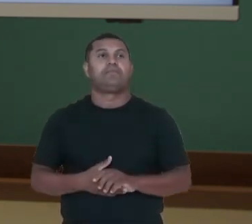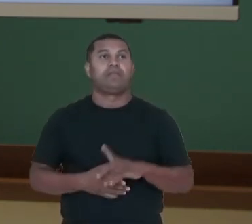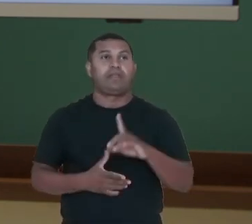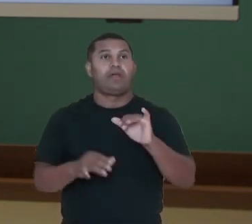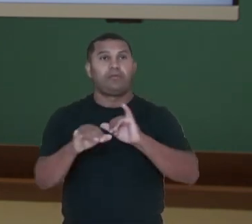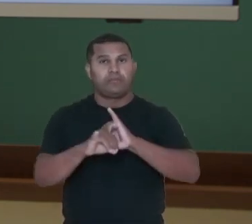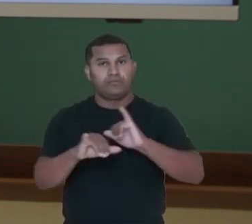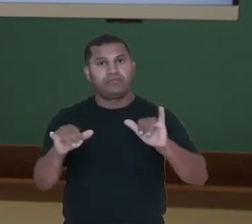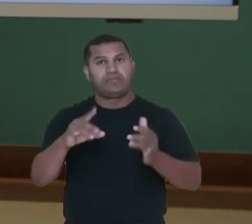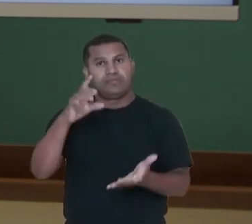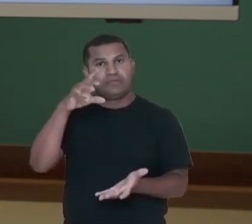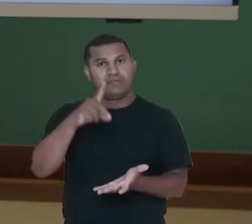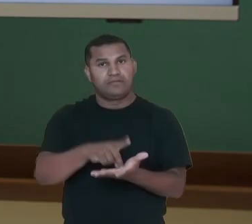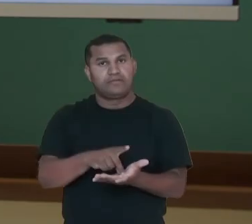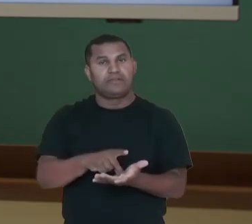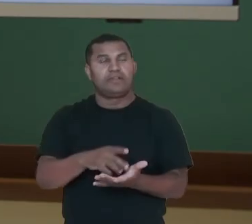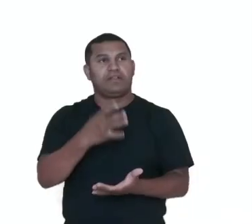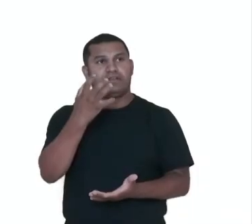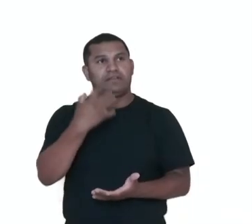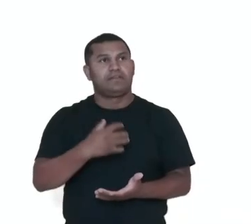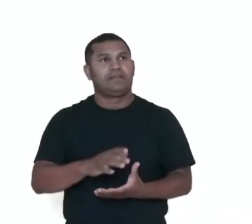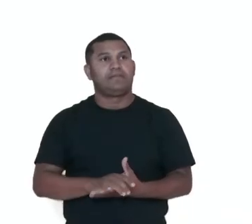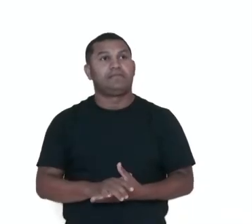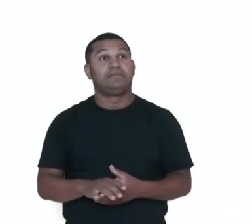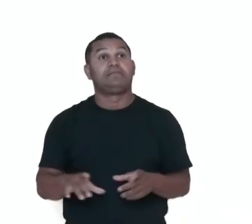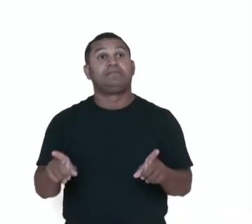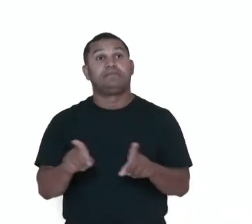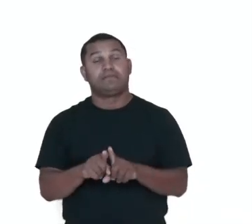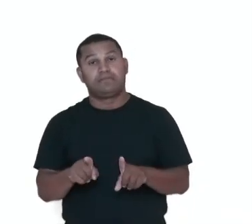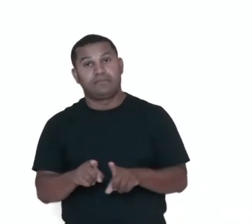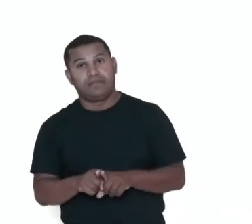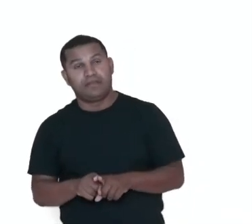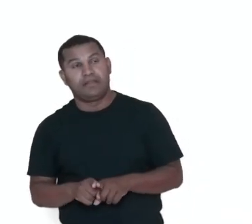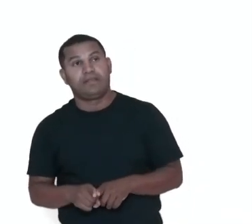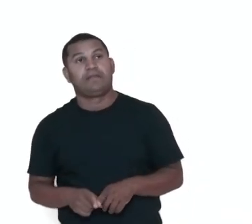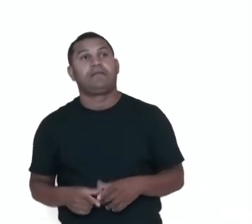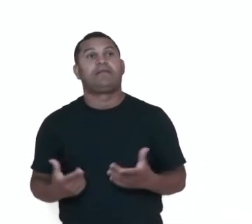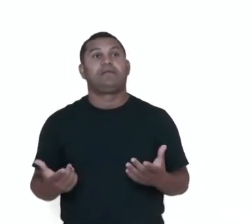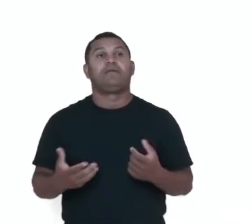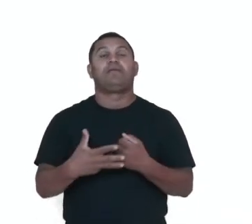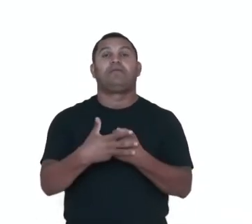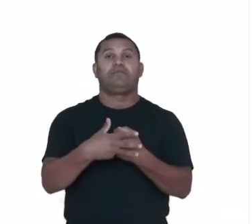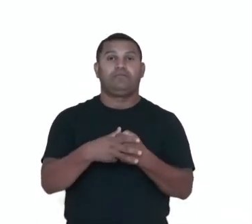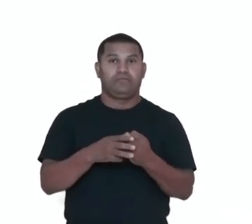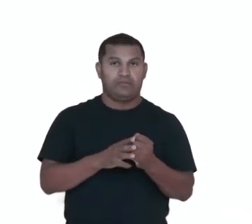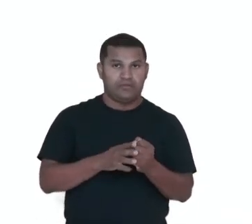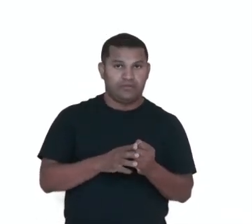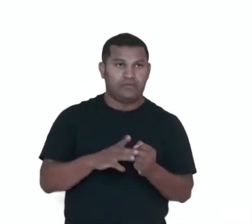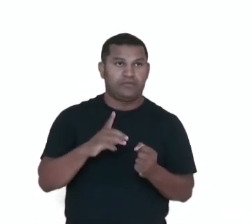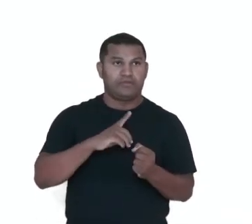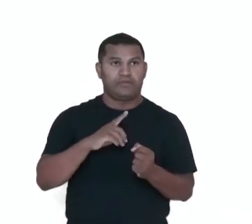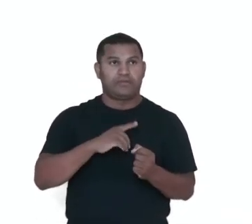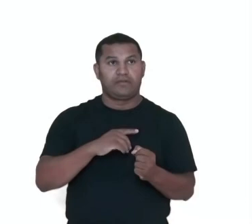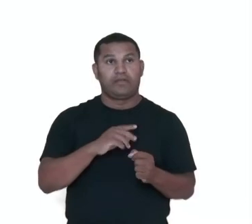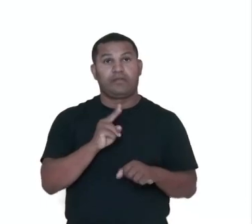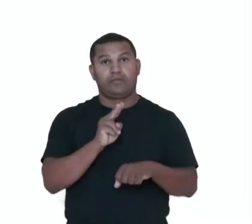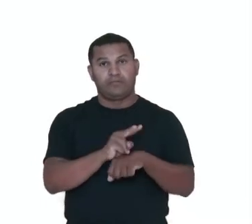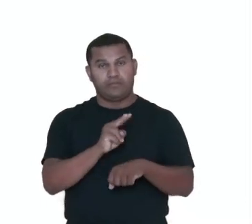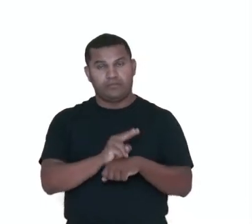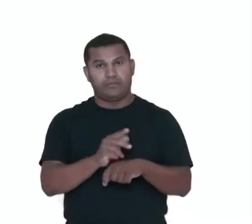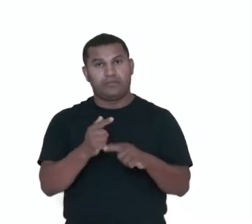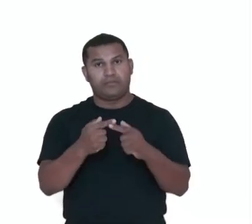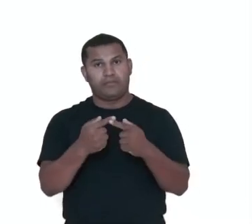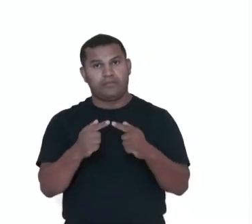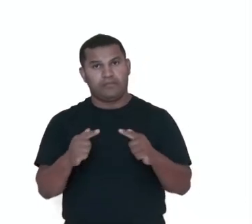O comunicado da Anvisa destaca que tanto no caso de terapias genéticas quanto de produtos para tratamento da Covid,